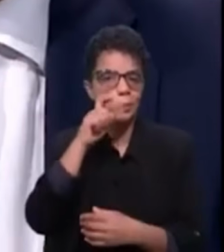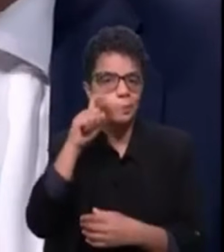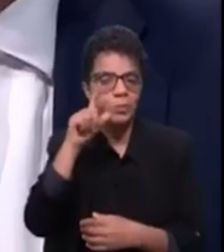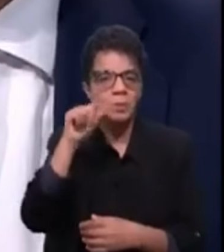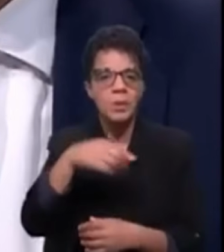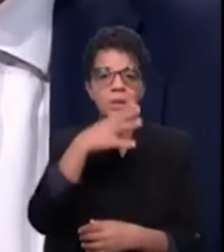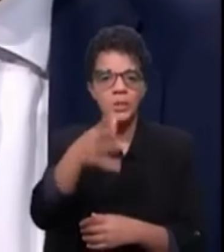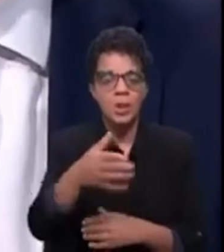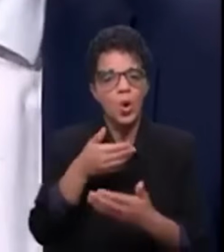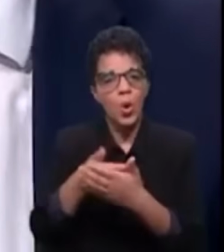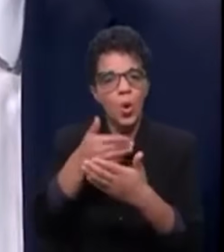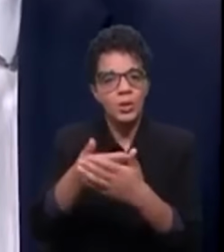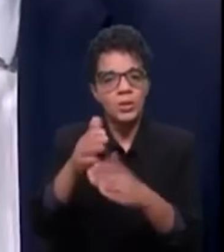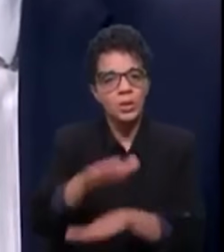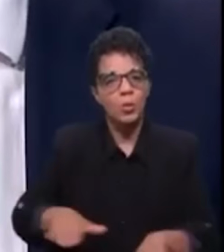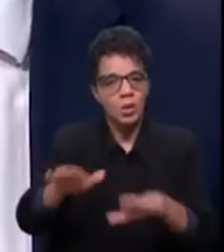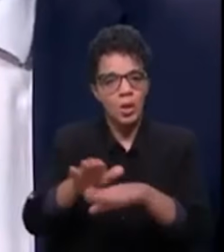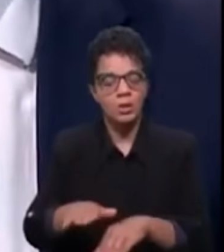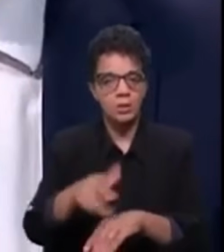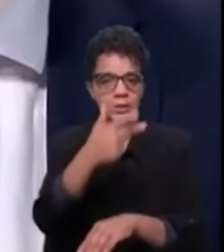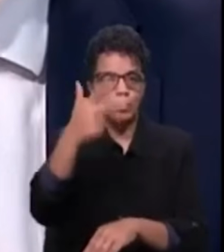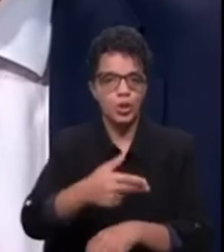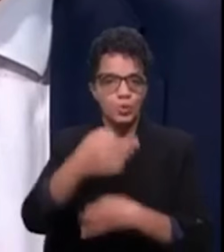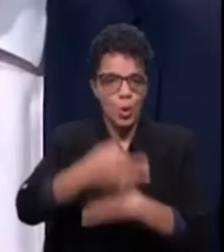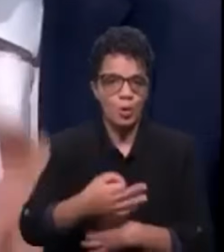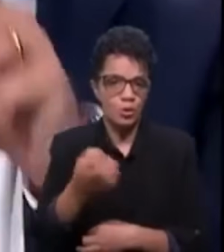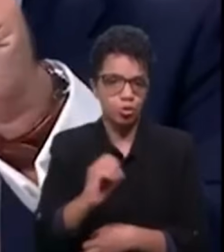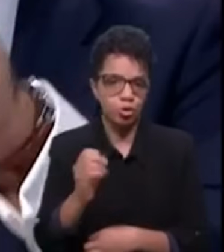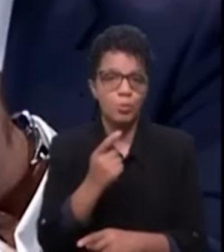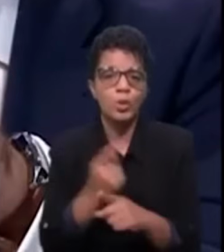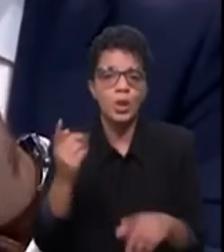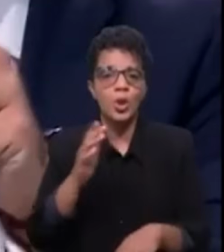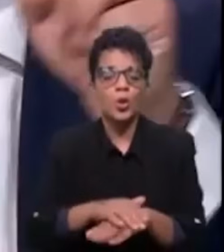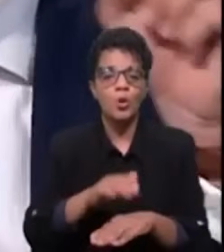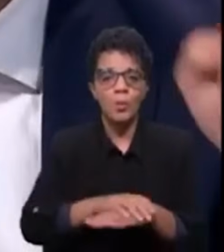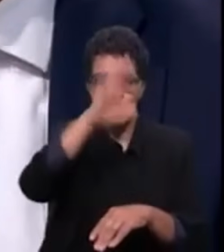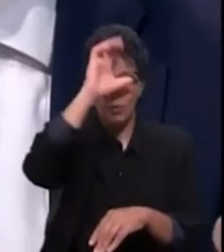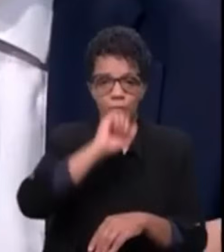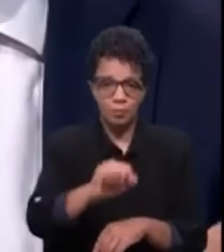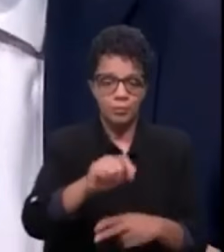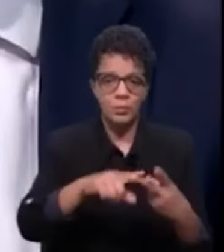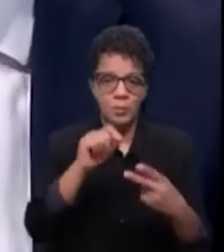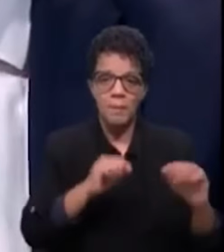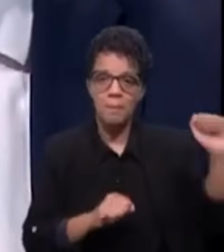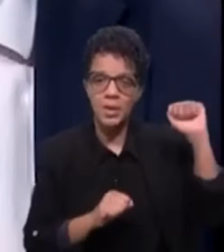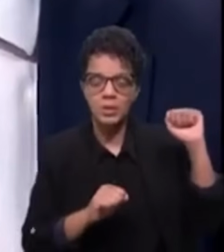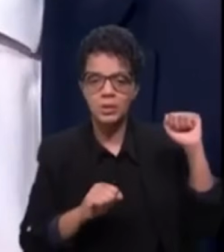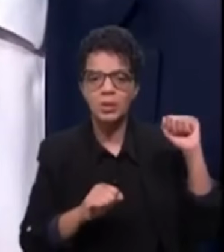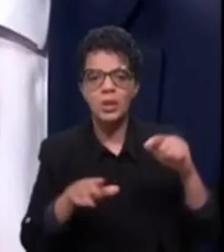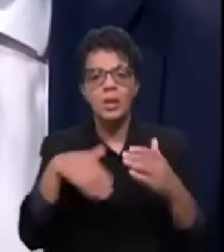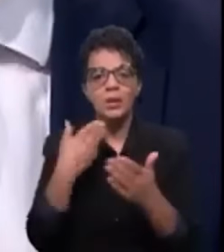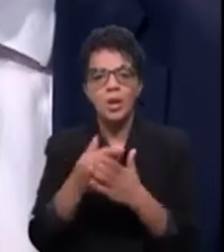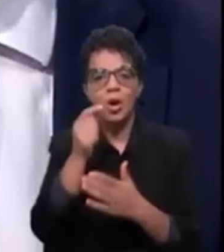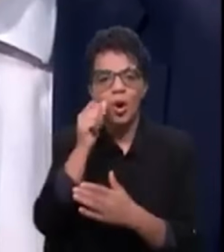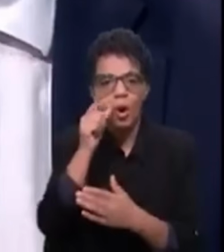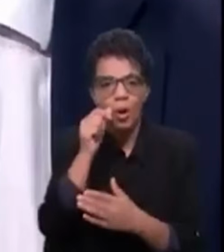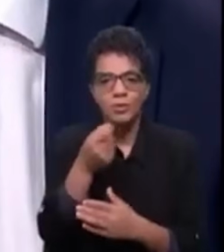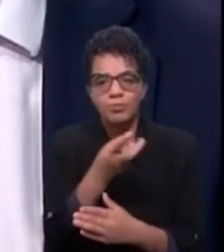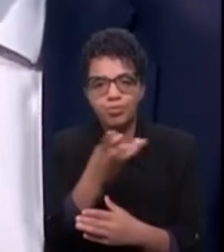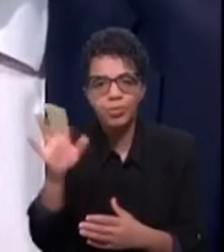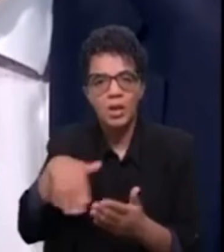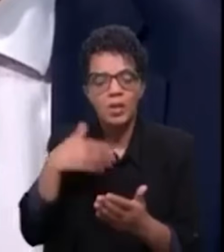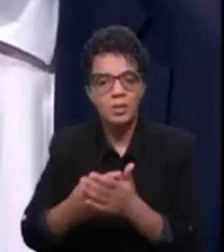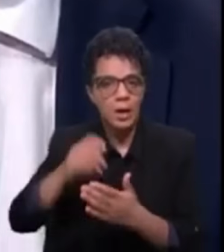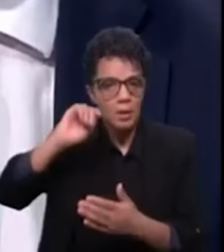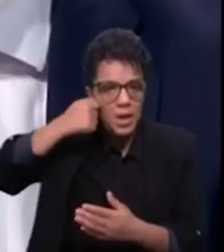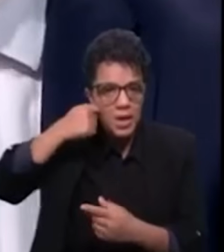possa dizer que tem a ordem e a tranquilidade pública completamente asseguradas por uma razão porque os seus governos e os governos do PS espezinhar estes homens humilharam